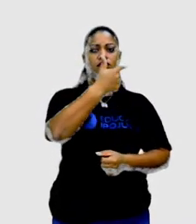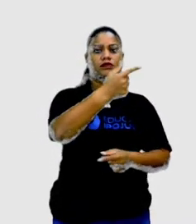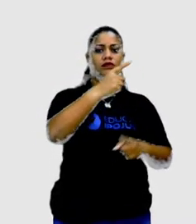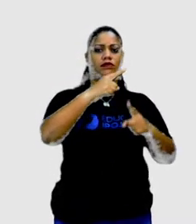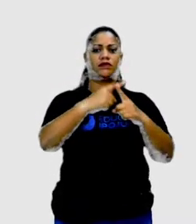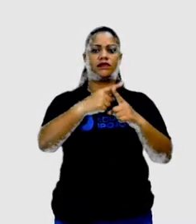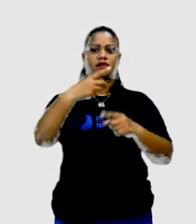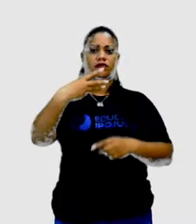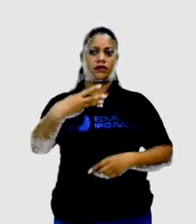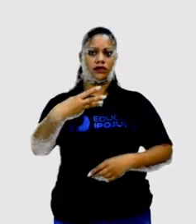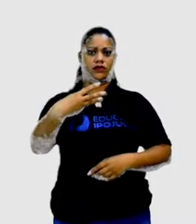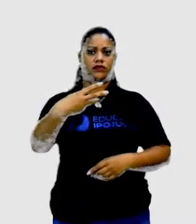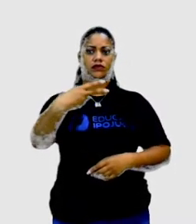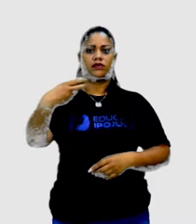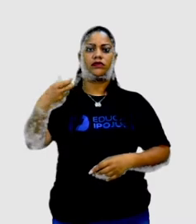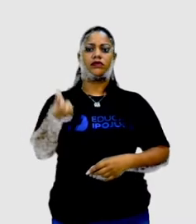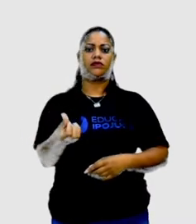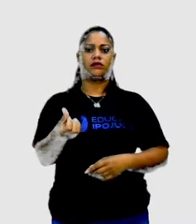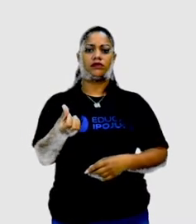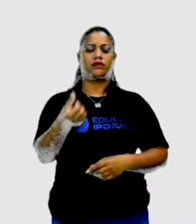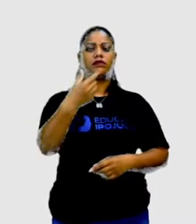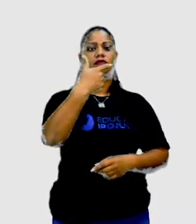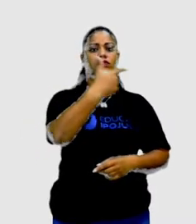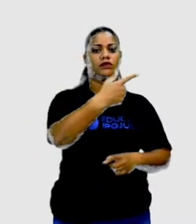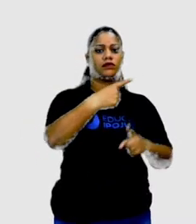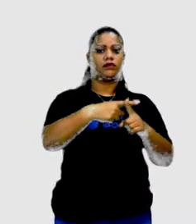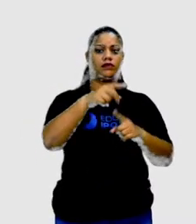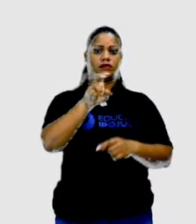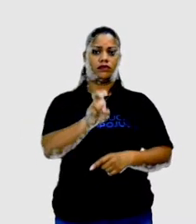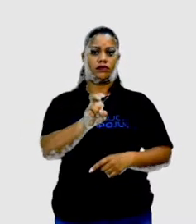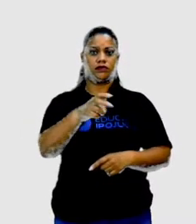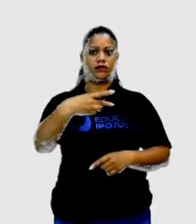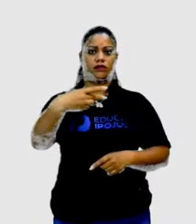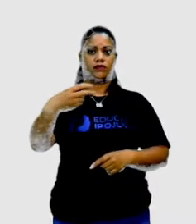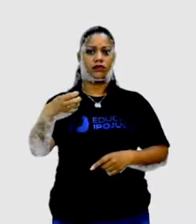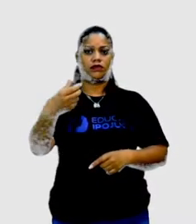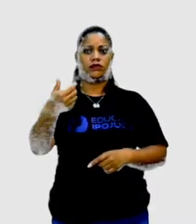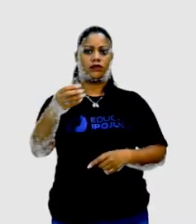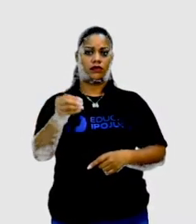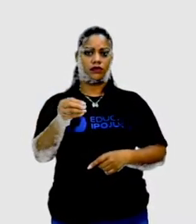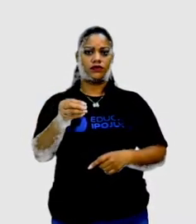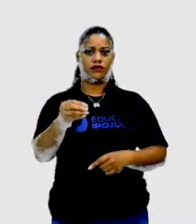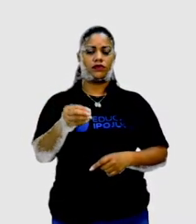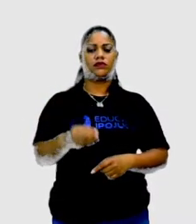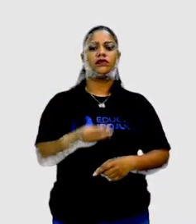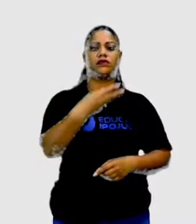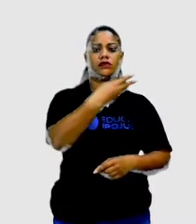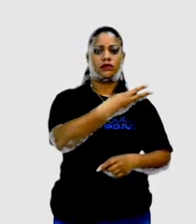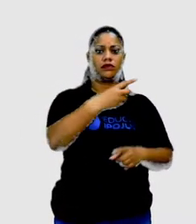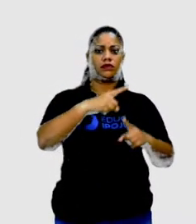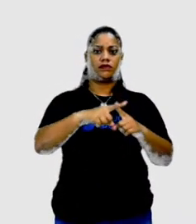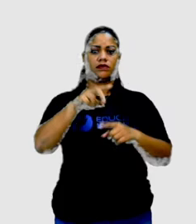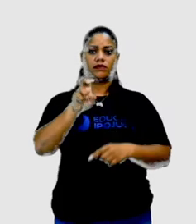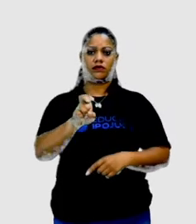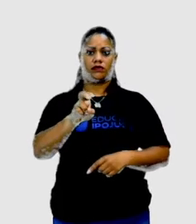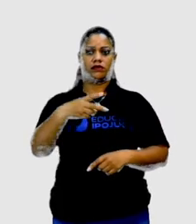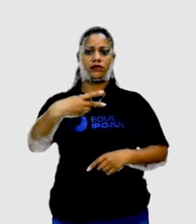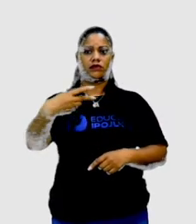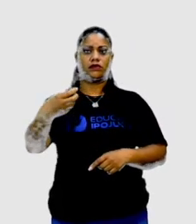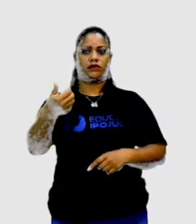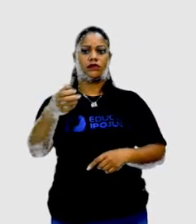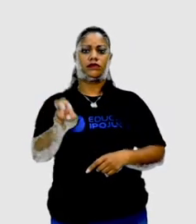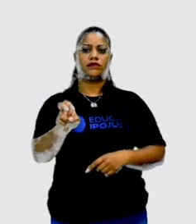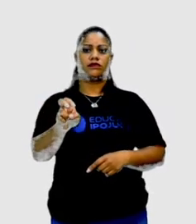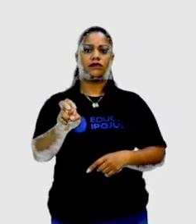vezes 3 dá 6. 2 vezes 5 dá 10. 3 vezes 5 vai